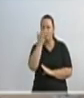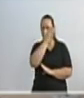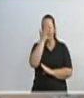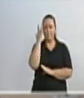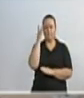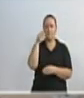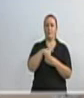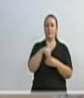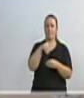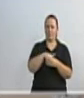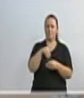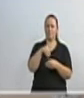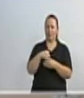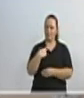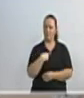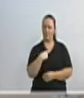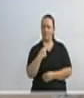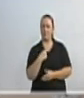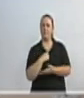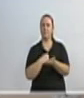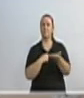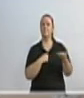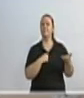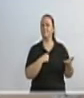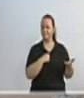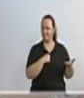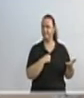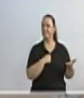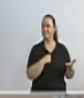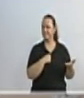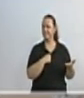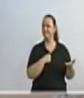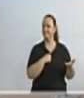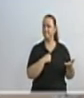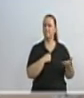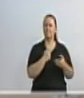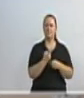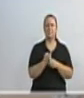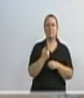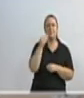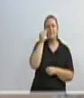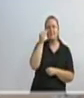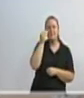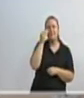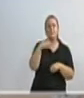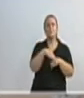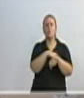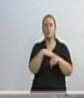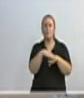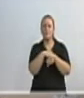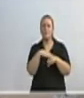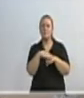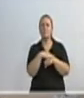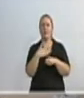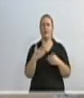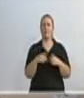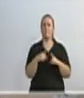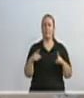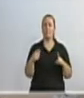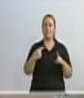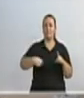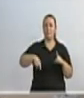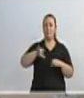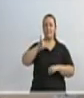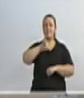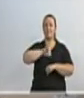são nossos eleitores, que estão, às vezes, procurando conversar com o seu parlamentar, tentando conversar, e nós estamos no centro